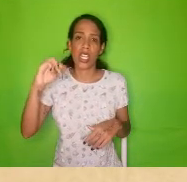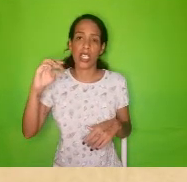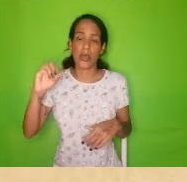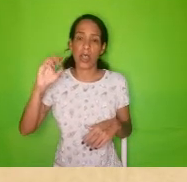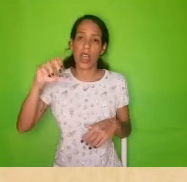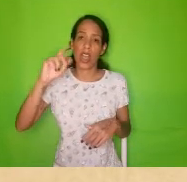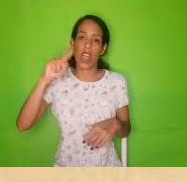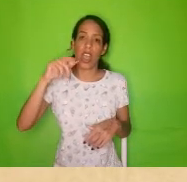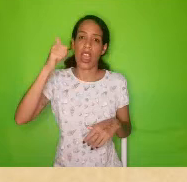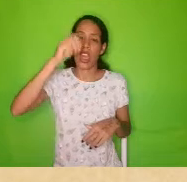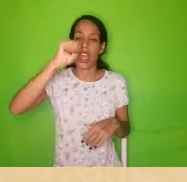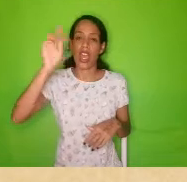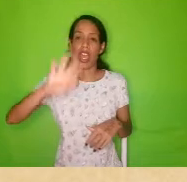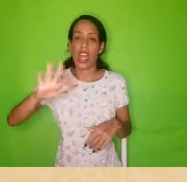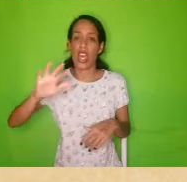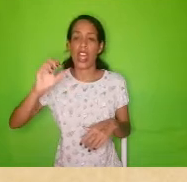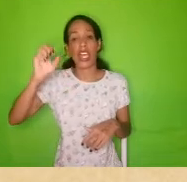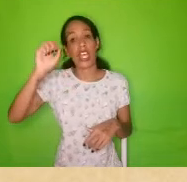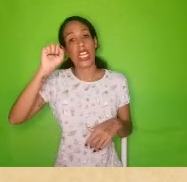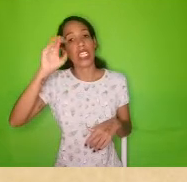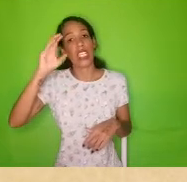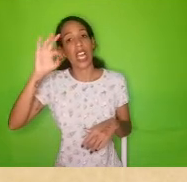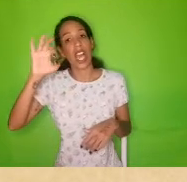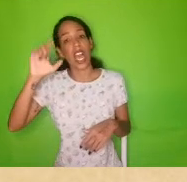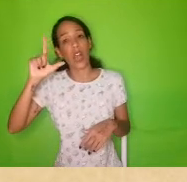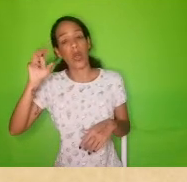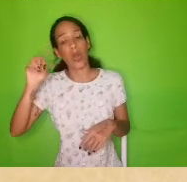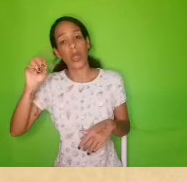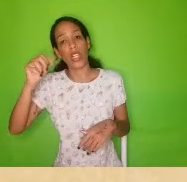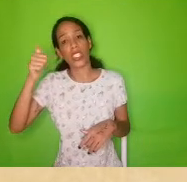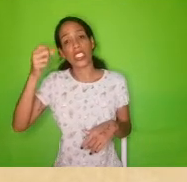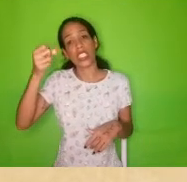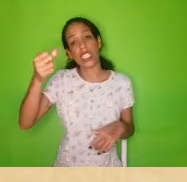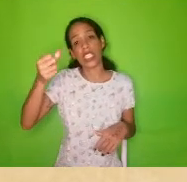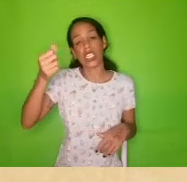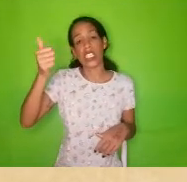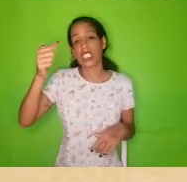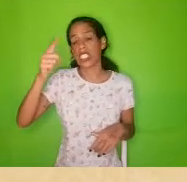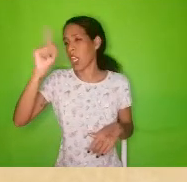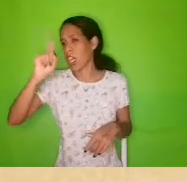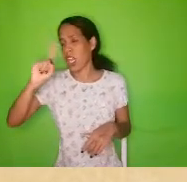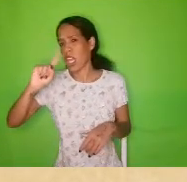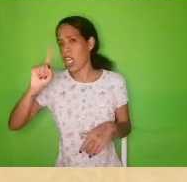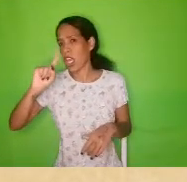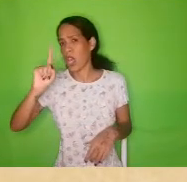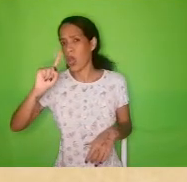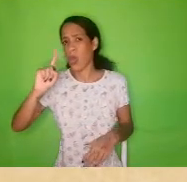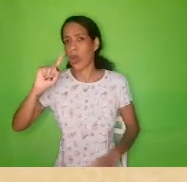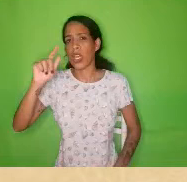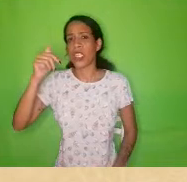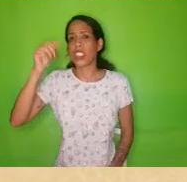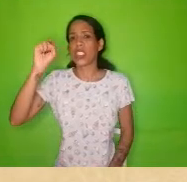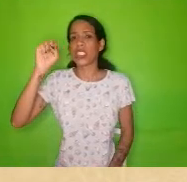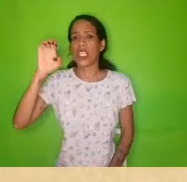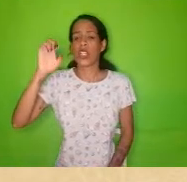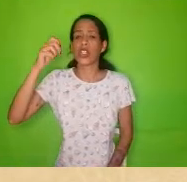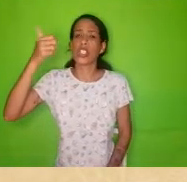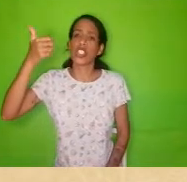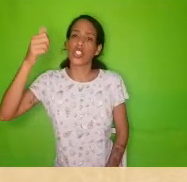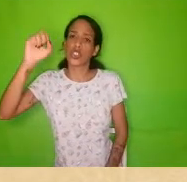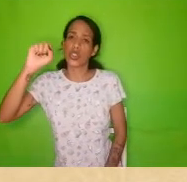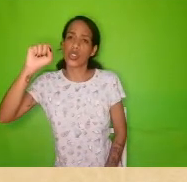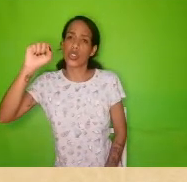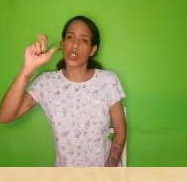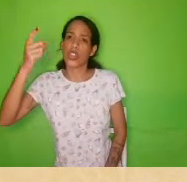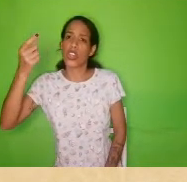XVI, XVII, XVIII, é o colonialismo da África do século XIX. Em termos de nomenclatura, a conexão do Brasil